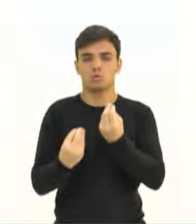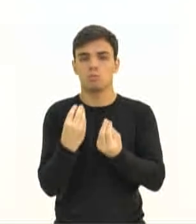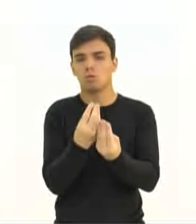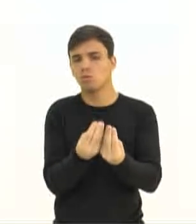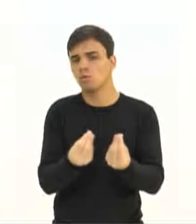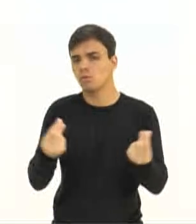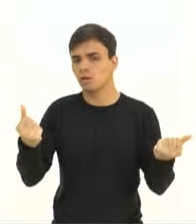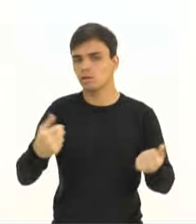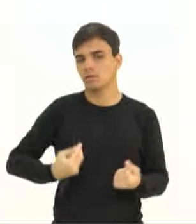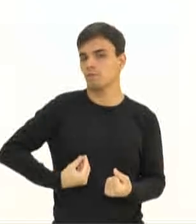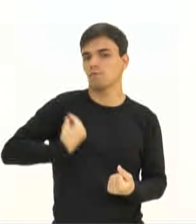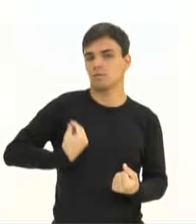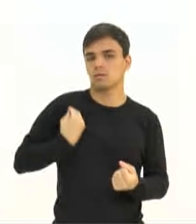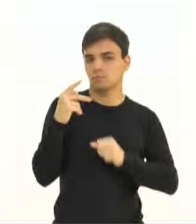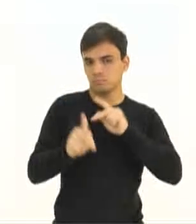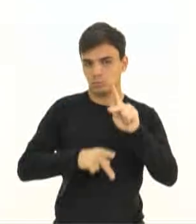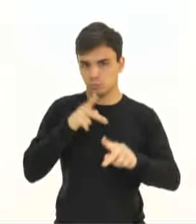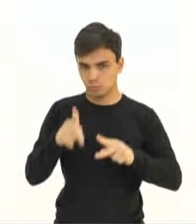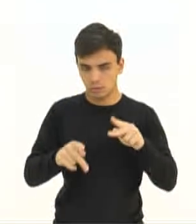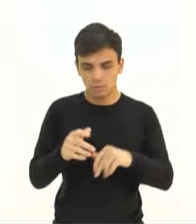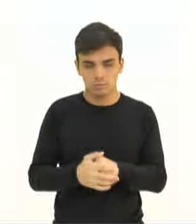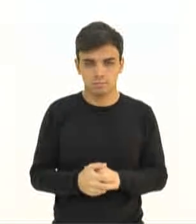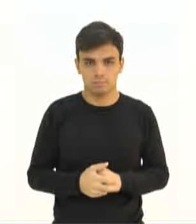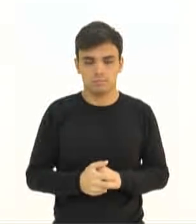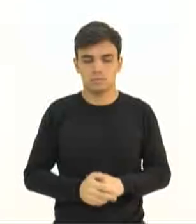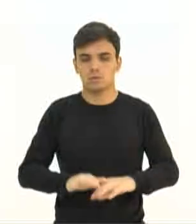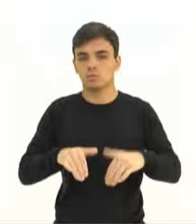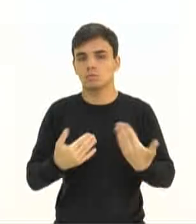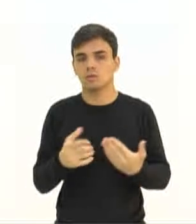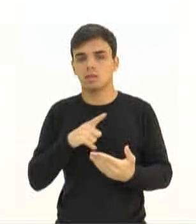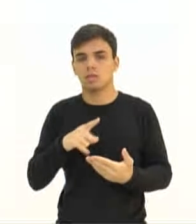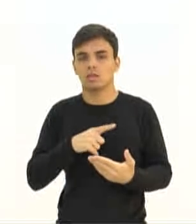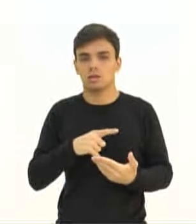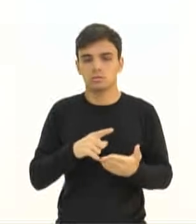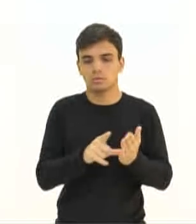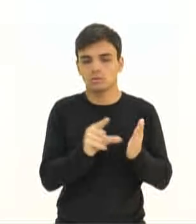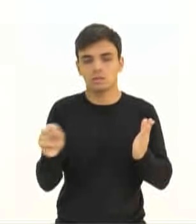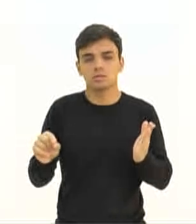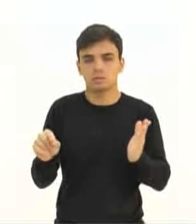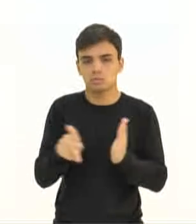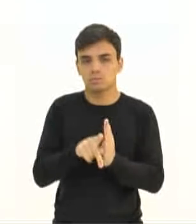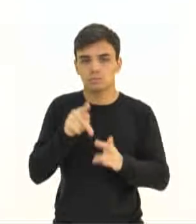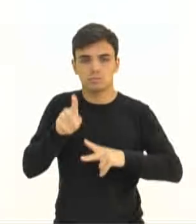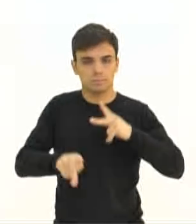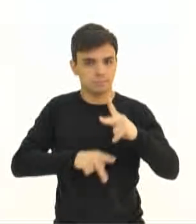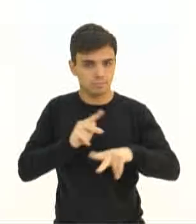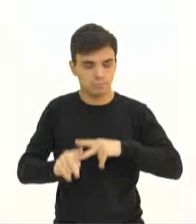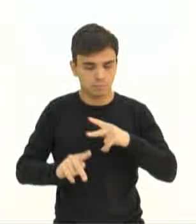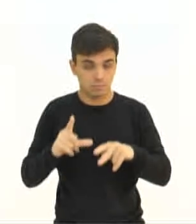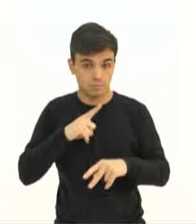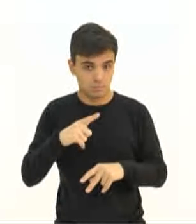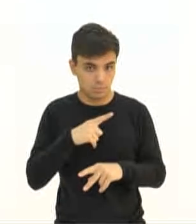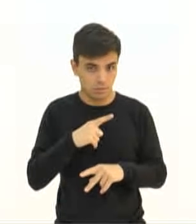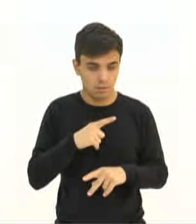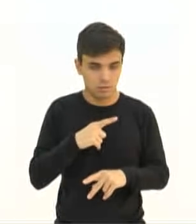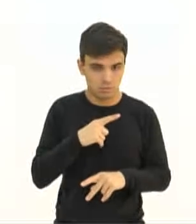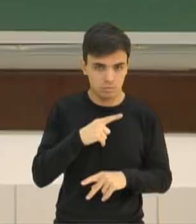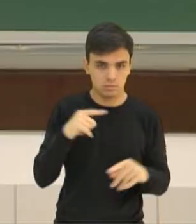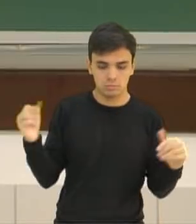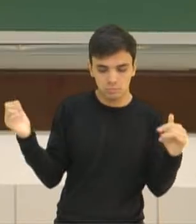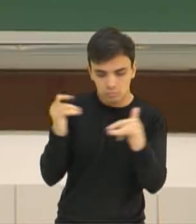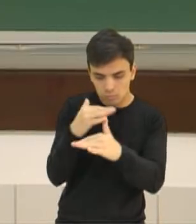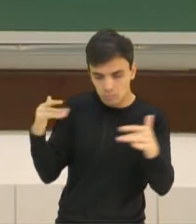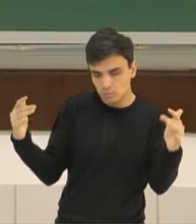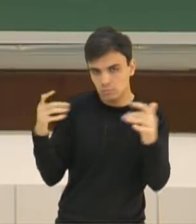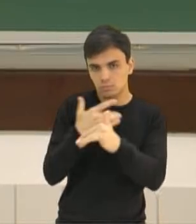vida da população, certo? O que nós vamos ter ali dessa saída de população que eu falei para vocês? Então nós tivemos fluxos